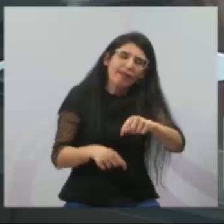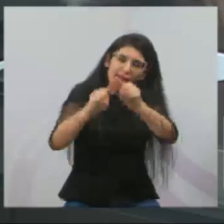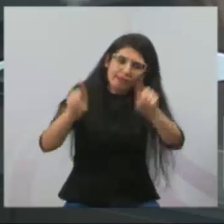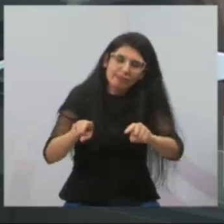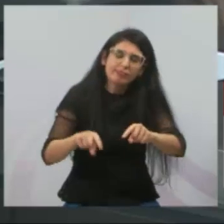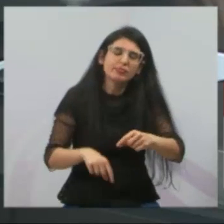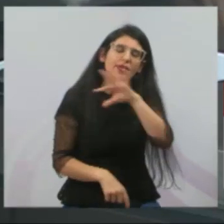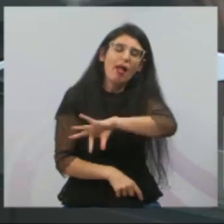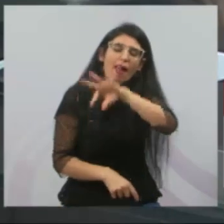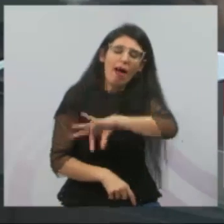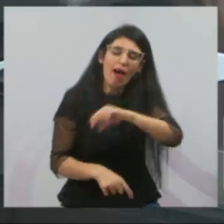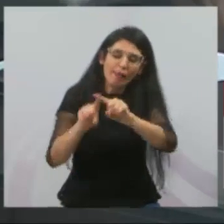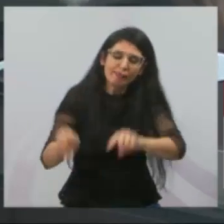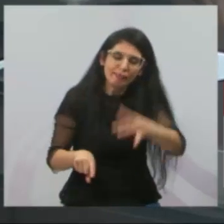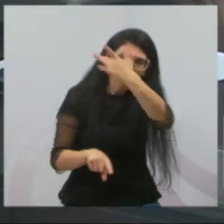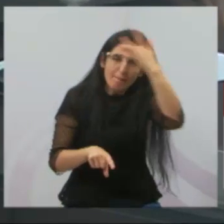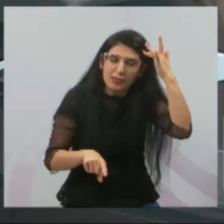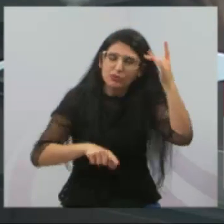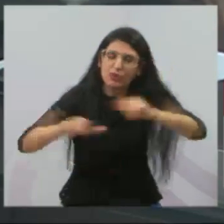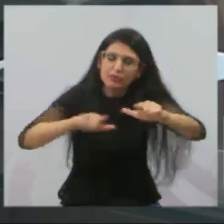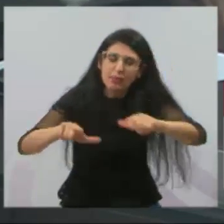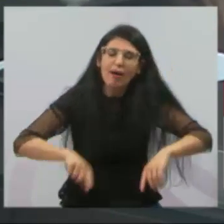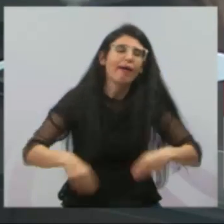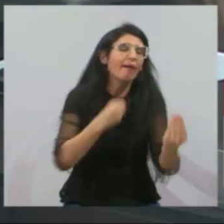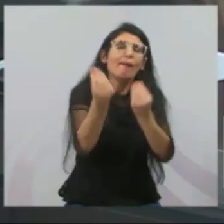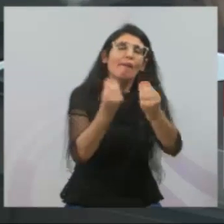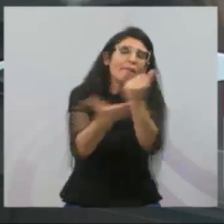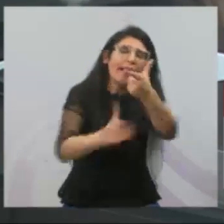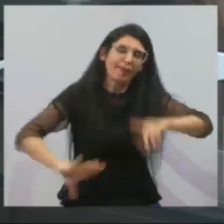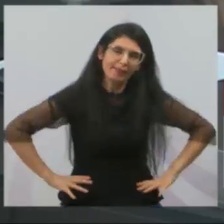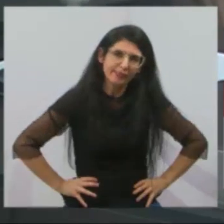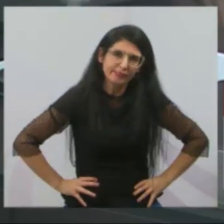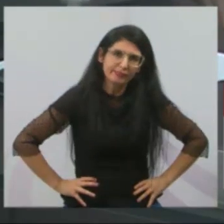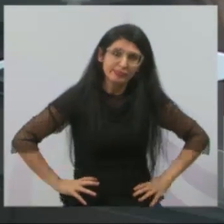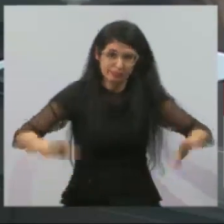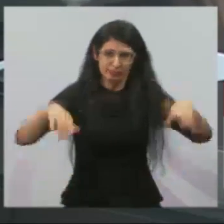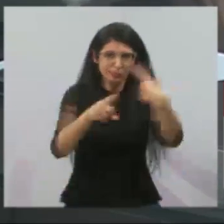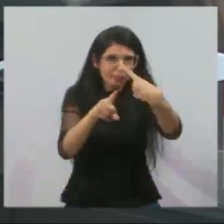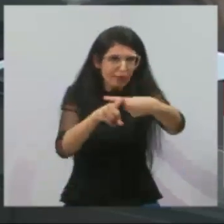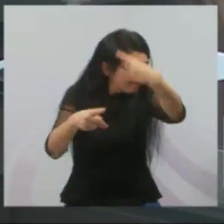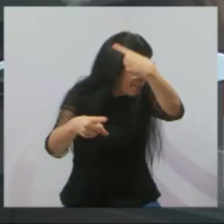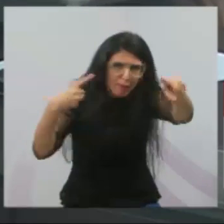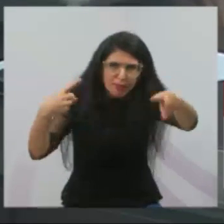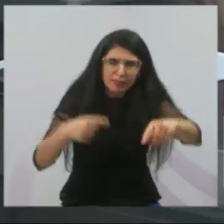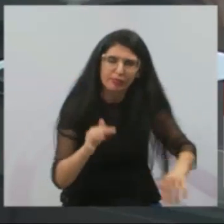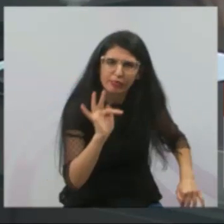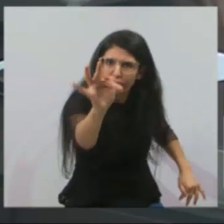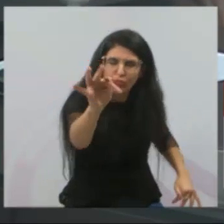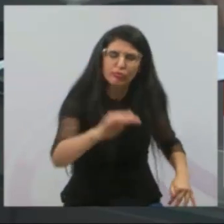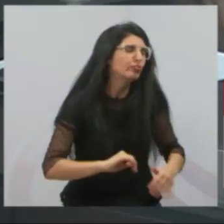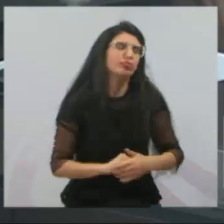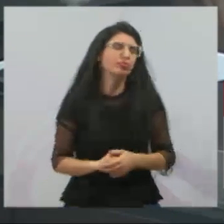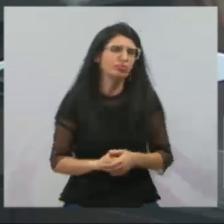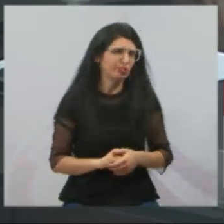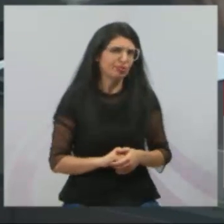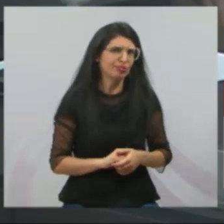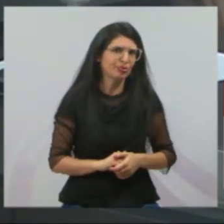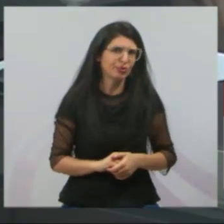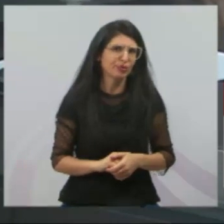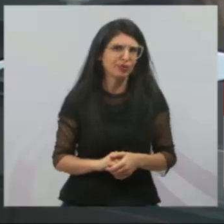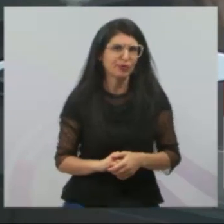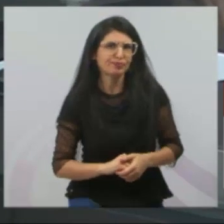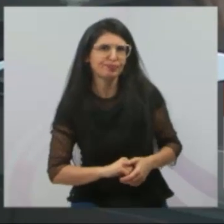servidores. E é isso que o conselheiro Augusto Tafre fala. A não aprovação